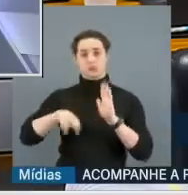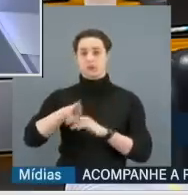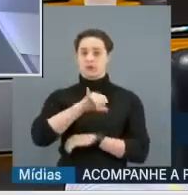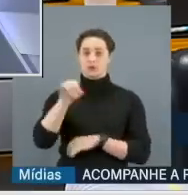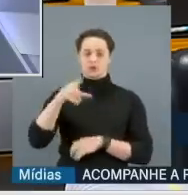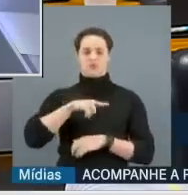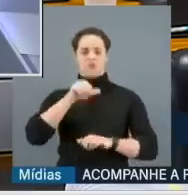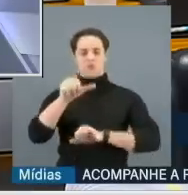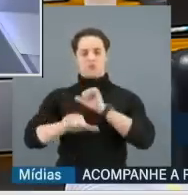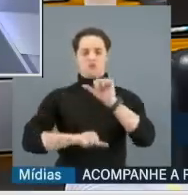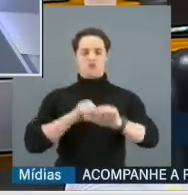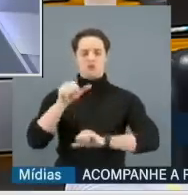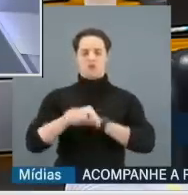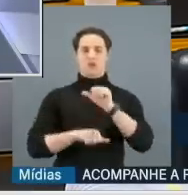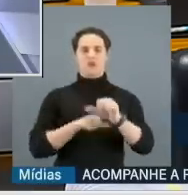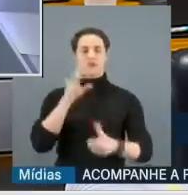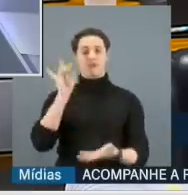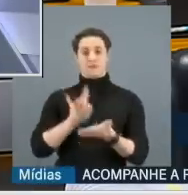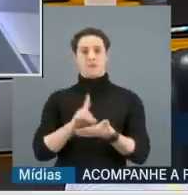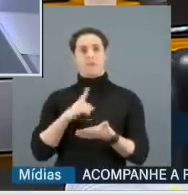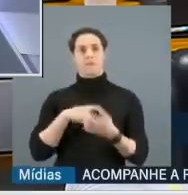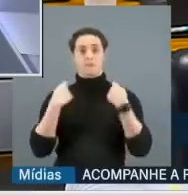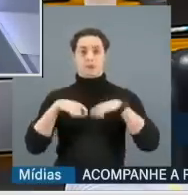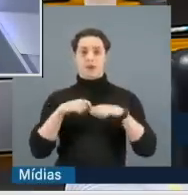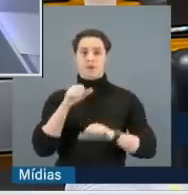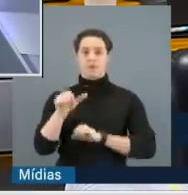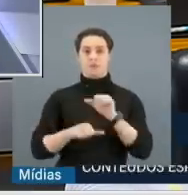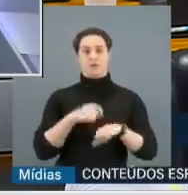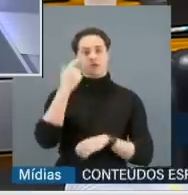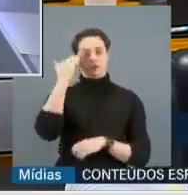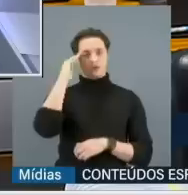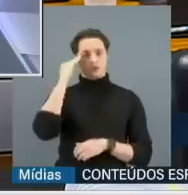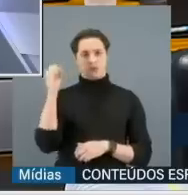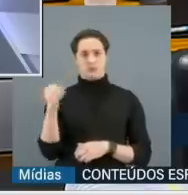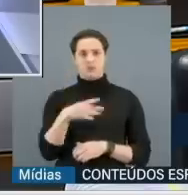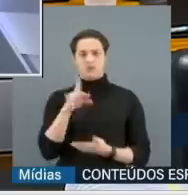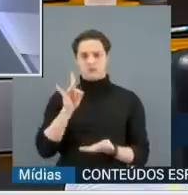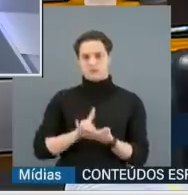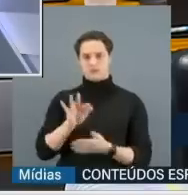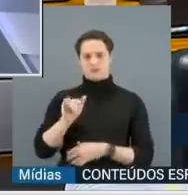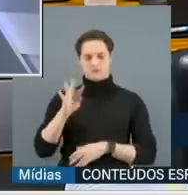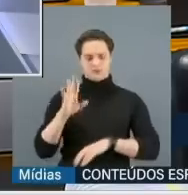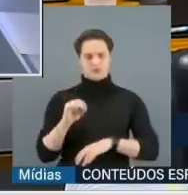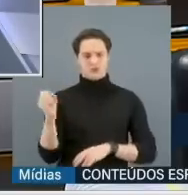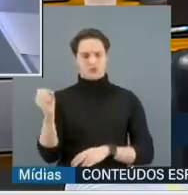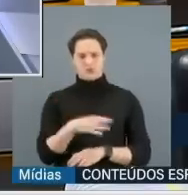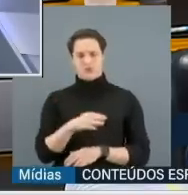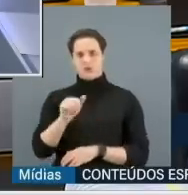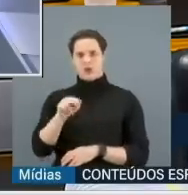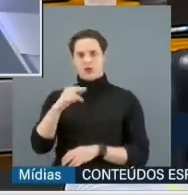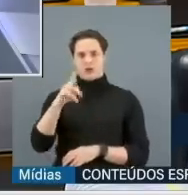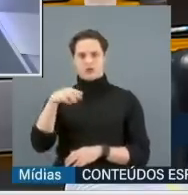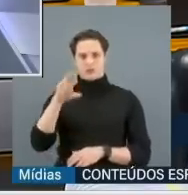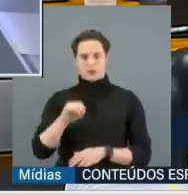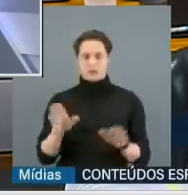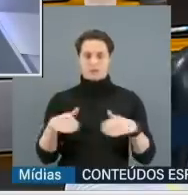tantos parlamentares que estão ao lado do governo Lula neste interrogatório.